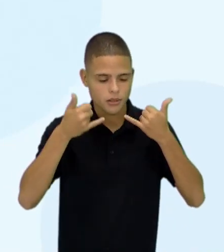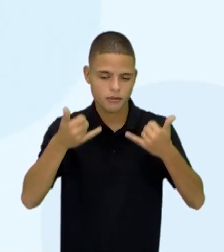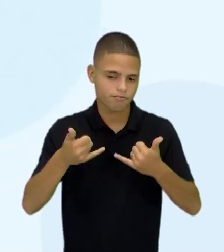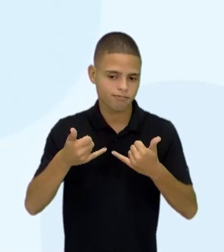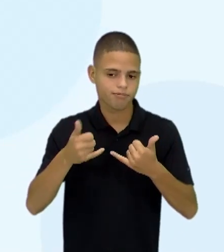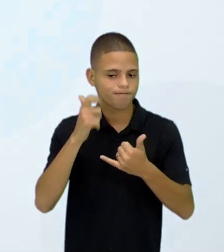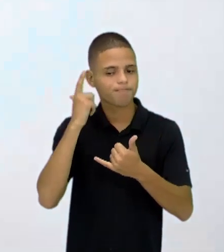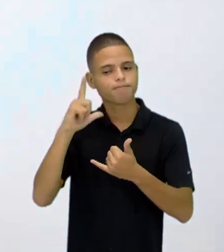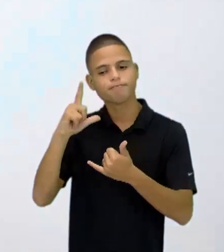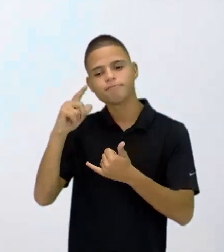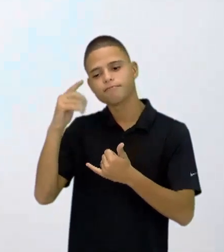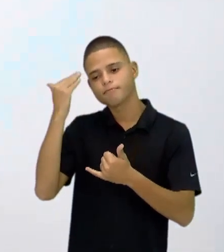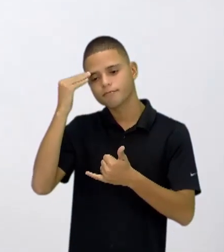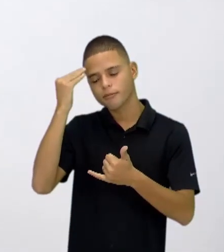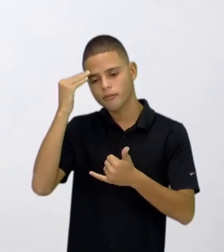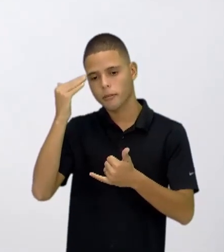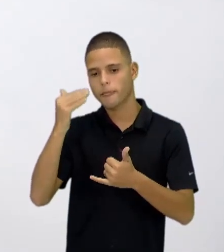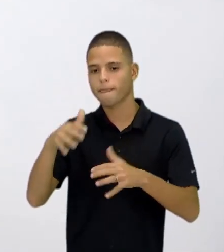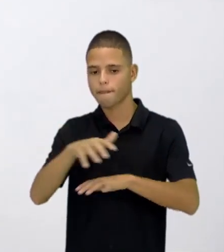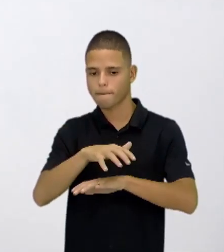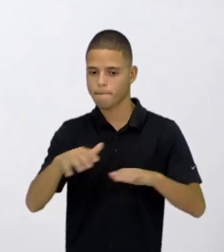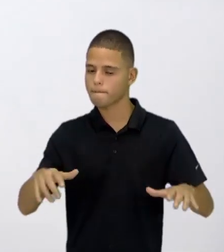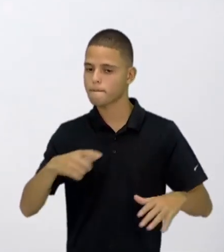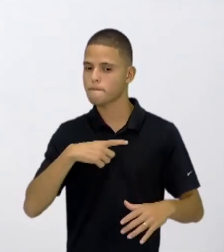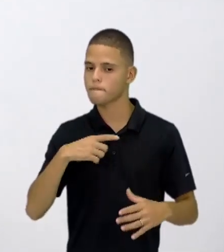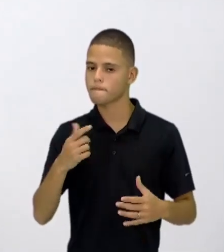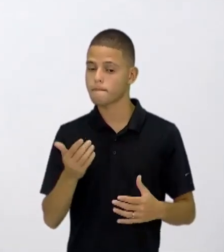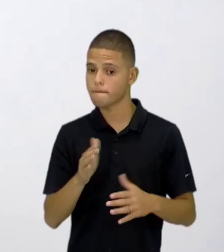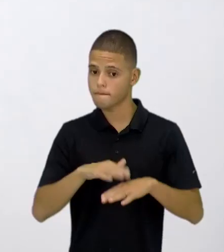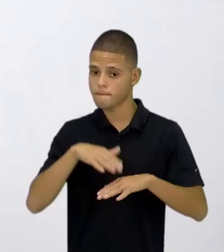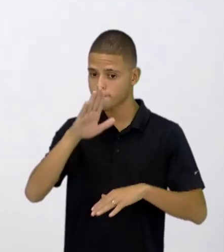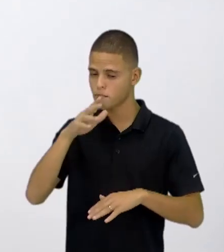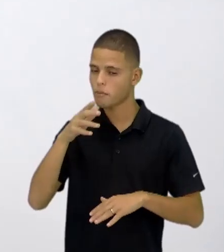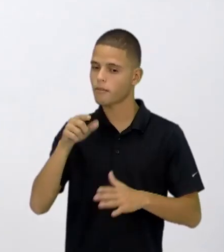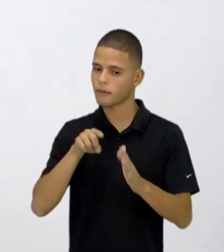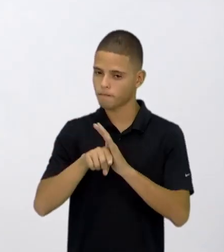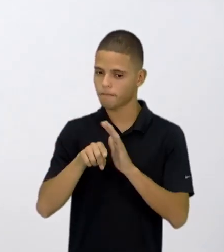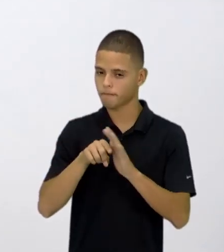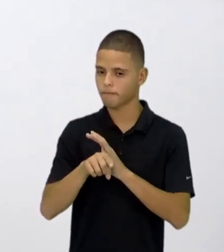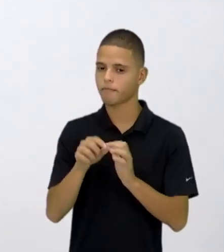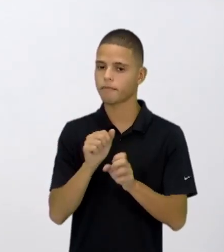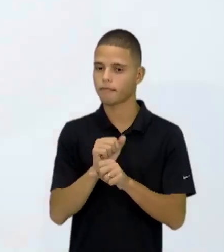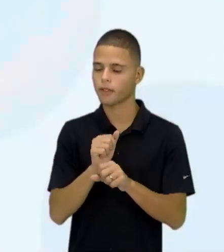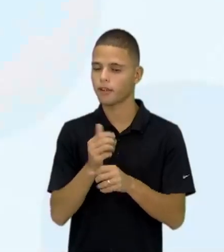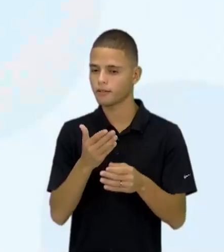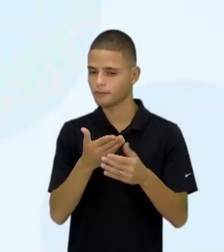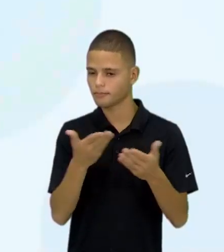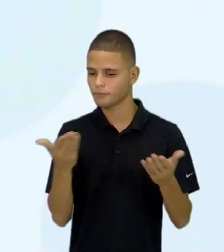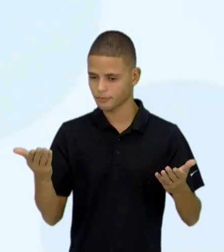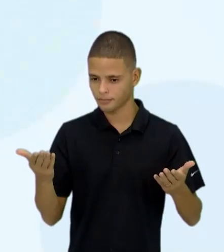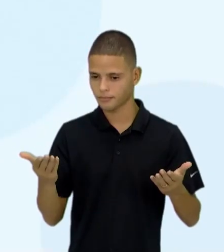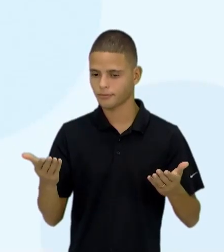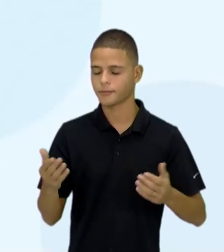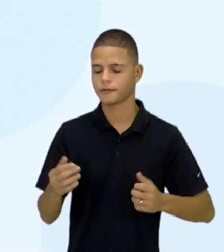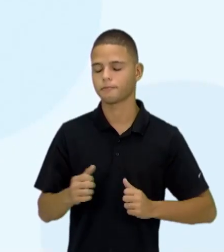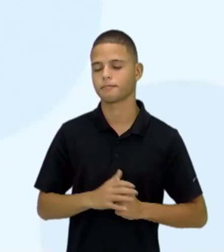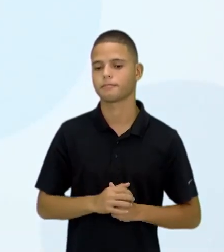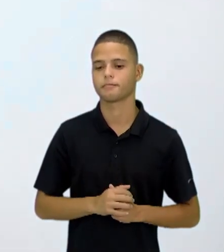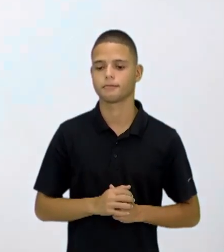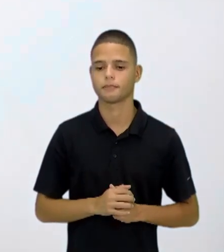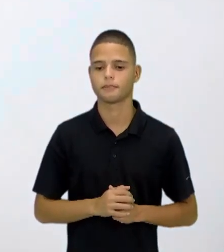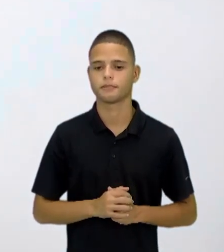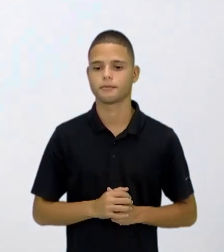para saber a questão do ecossistema. Nós temos mais questões, mas eu aguardo vocês aqui na interação para falar um pouquinho mais sobre esse texto.